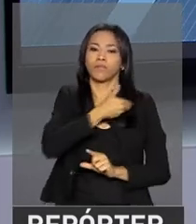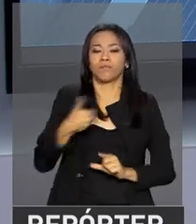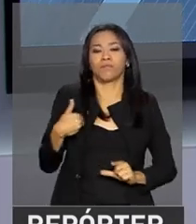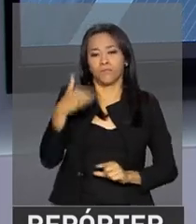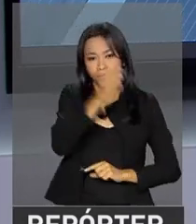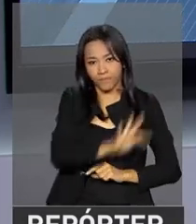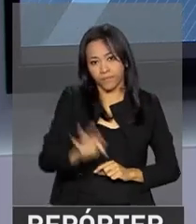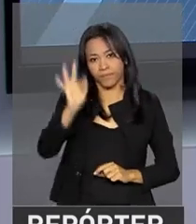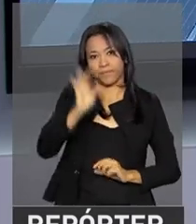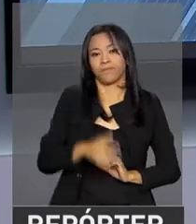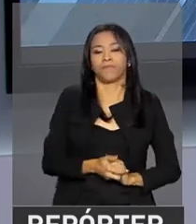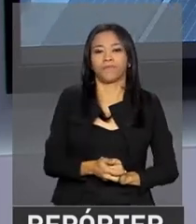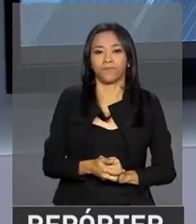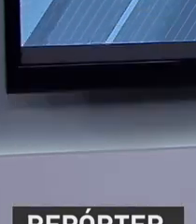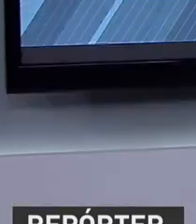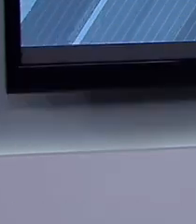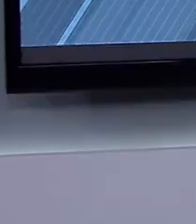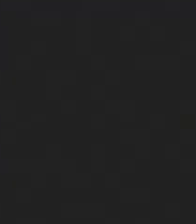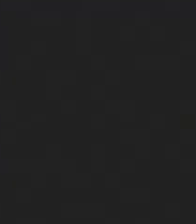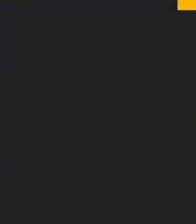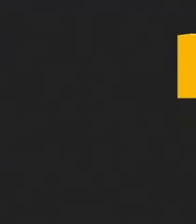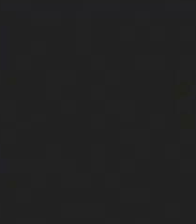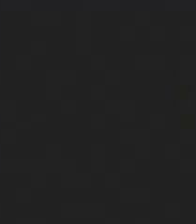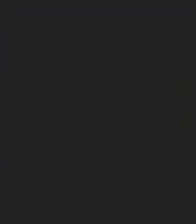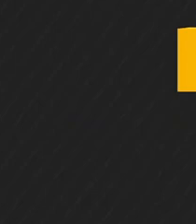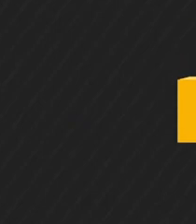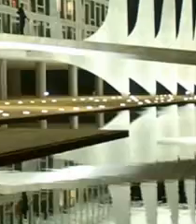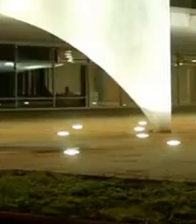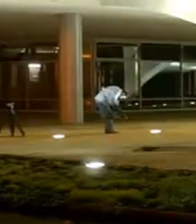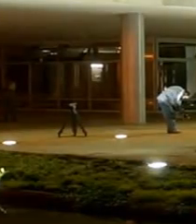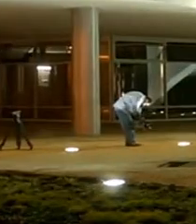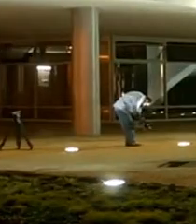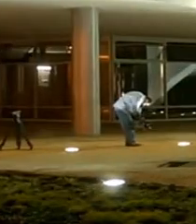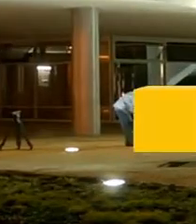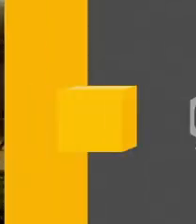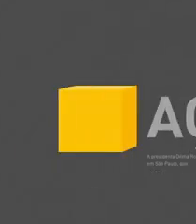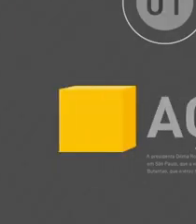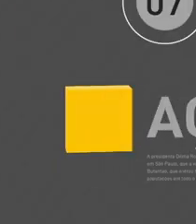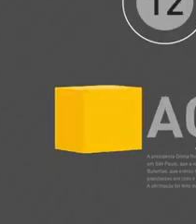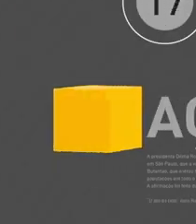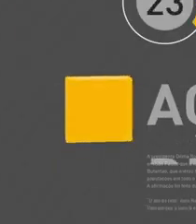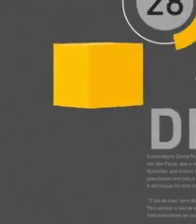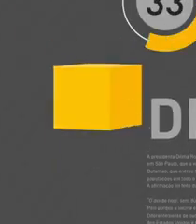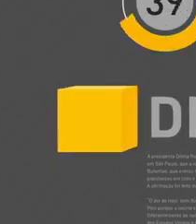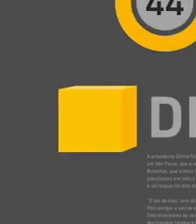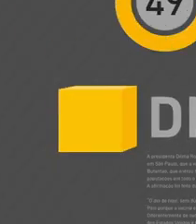a TV do Governo Federal.